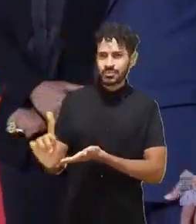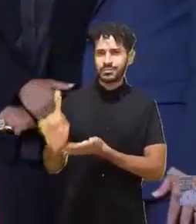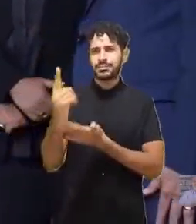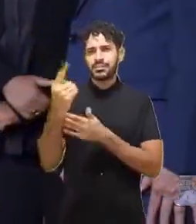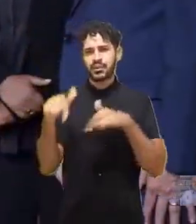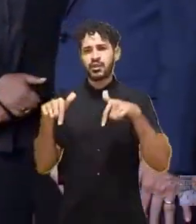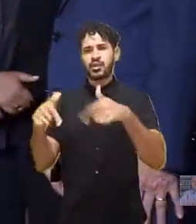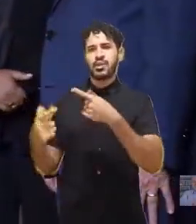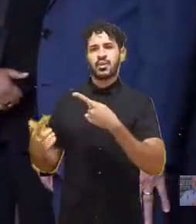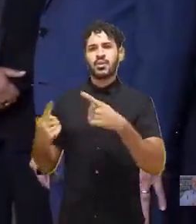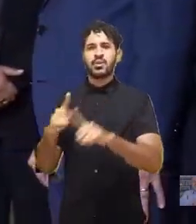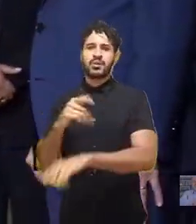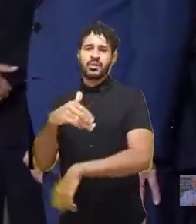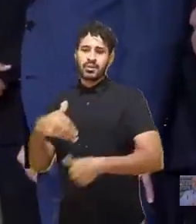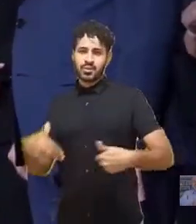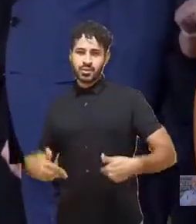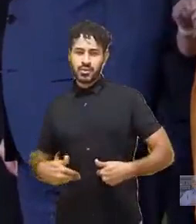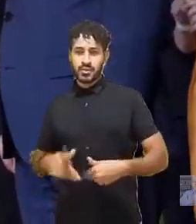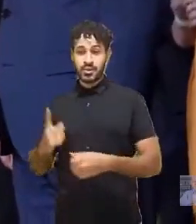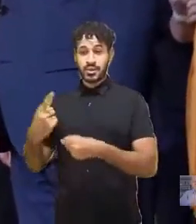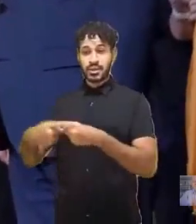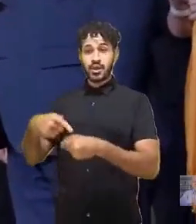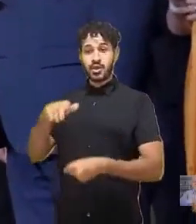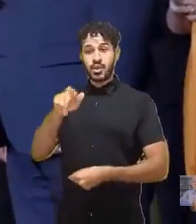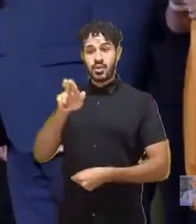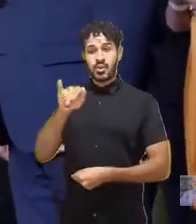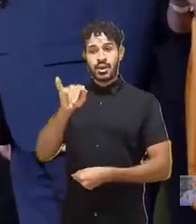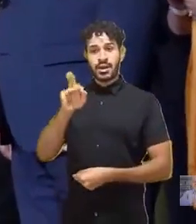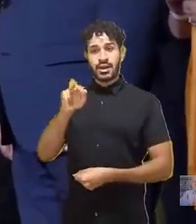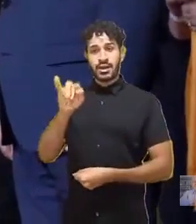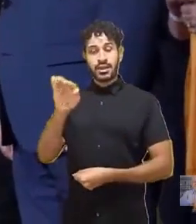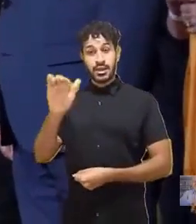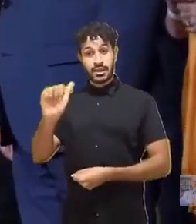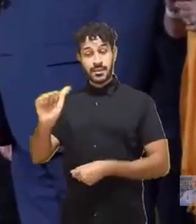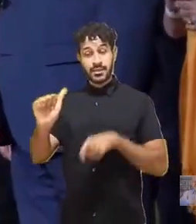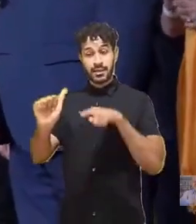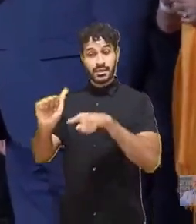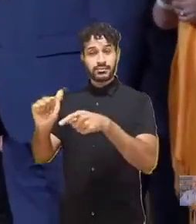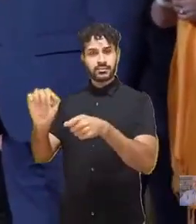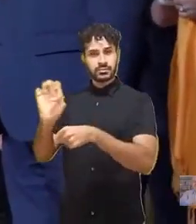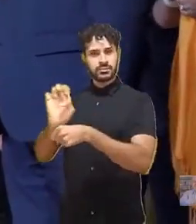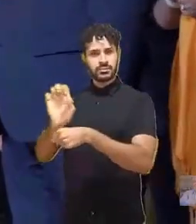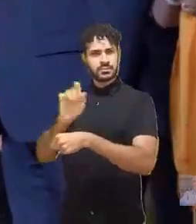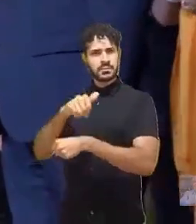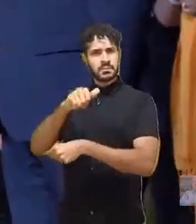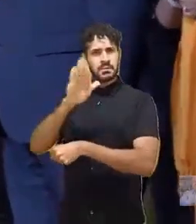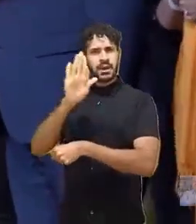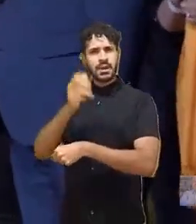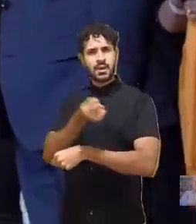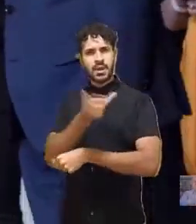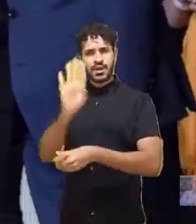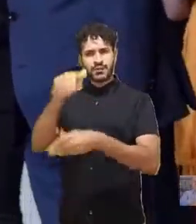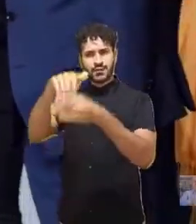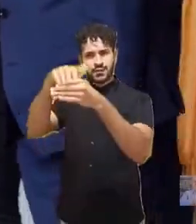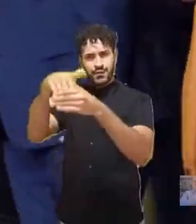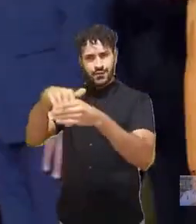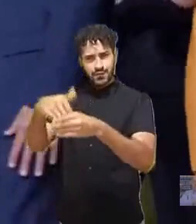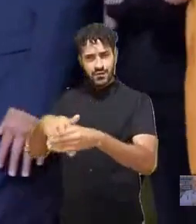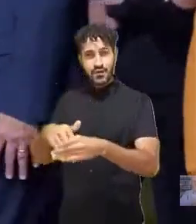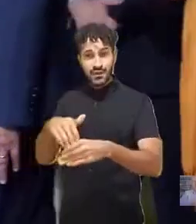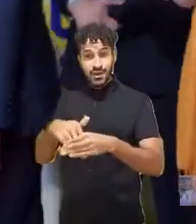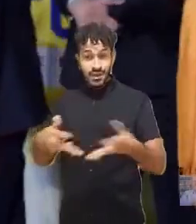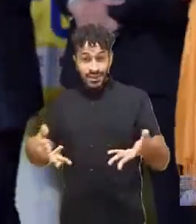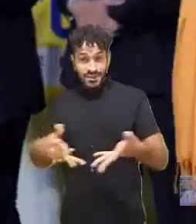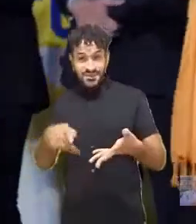à fome na cidade de Guariba e foi o estado que eu tive mais voto nessa eleição agora então